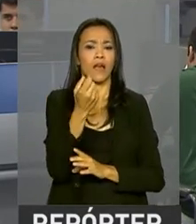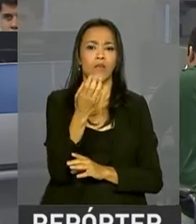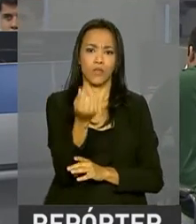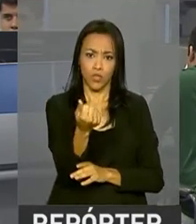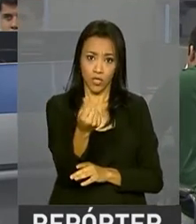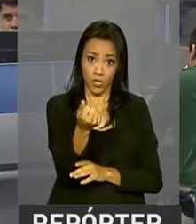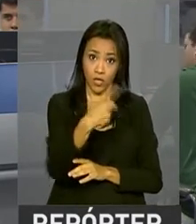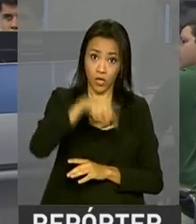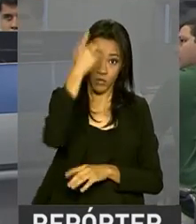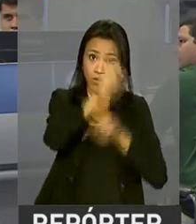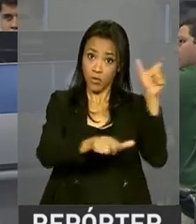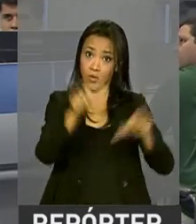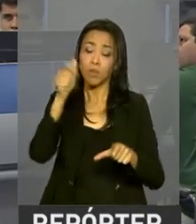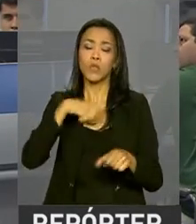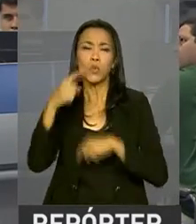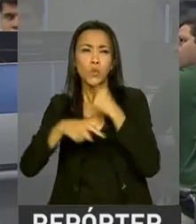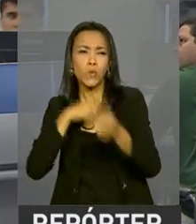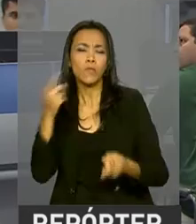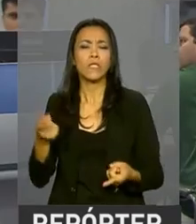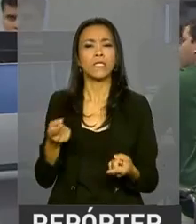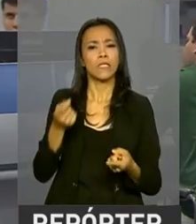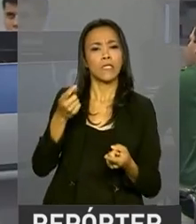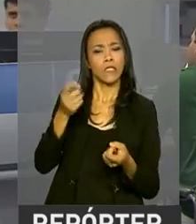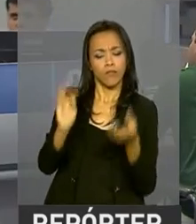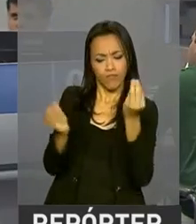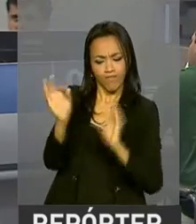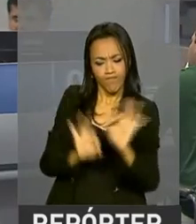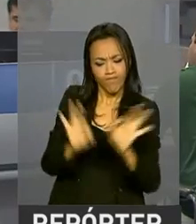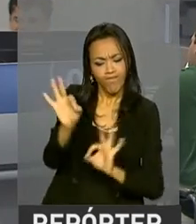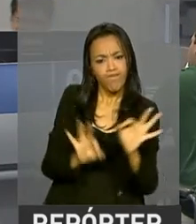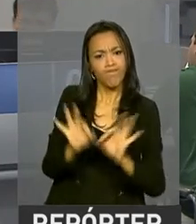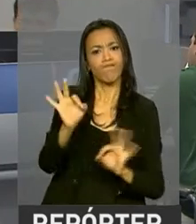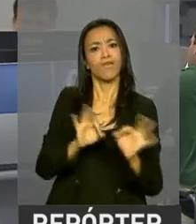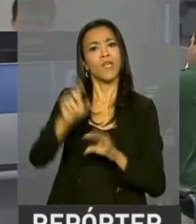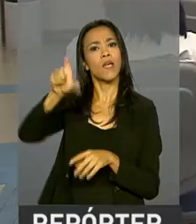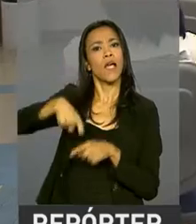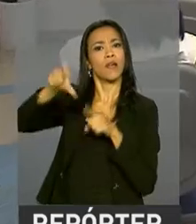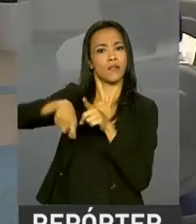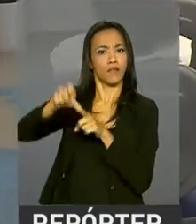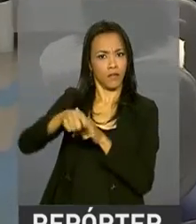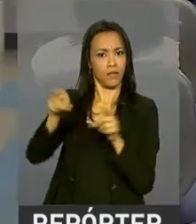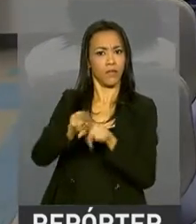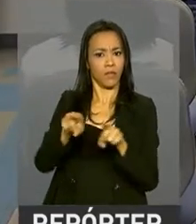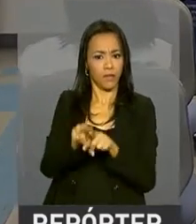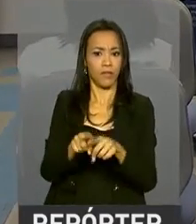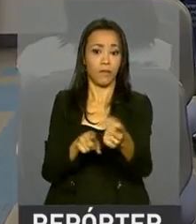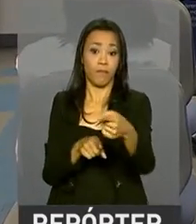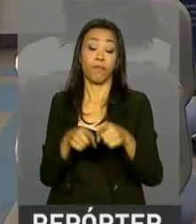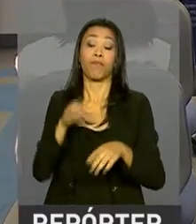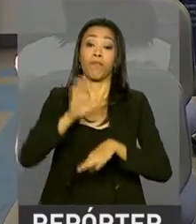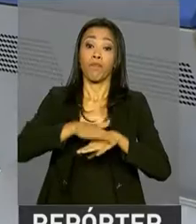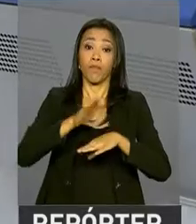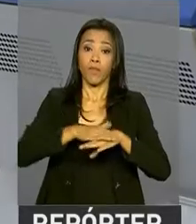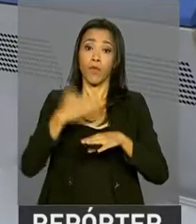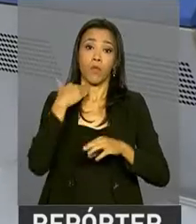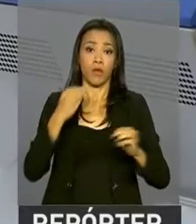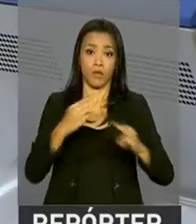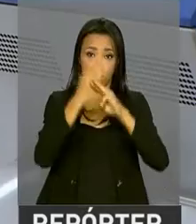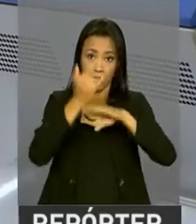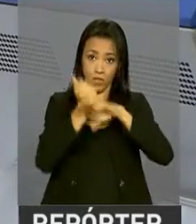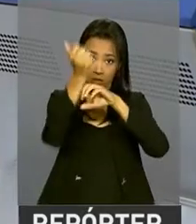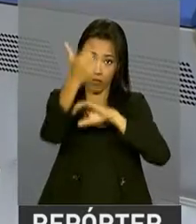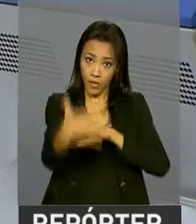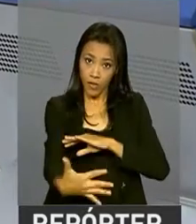puderam tirar dúvidas acertar o cadastro e emitir o cartão cidadão de acordo com a caixa econômica federal a